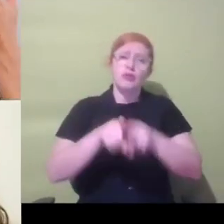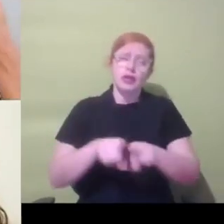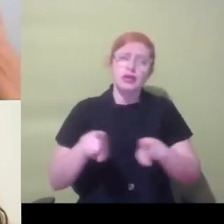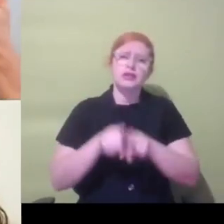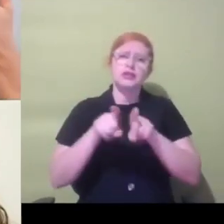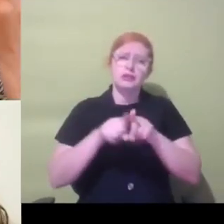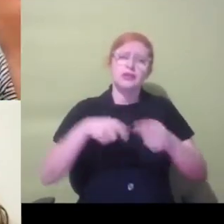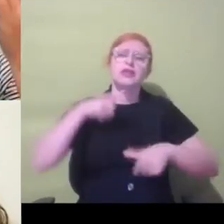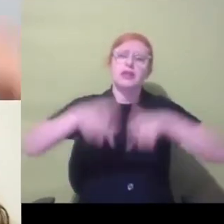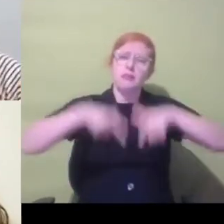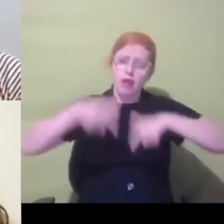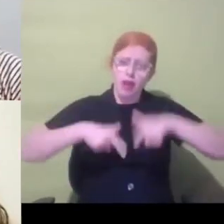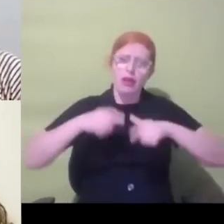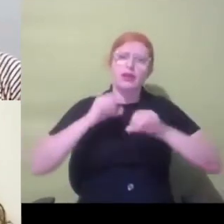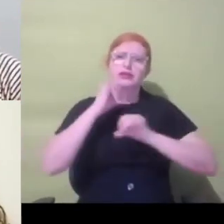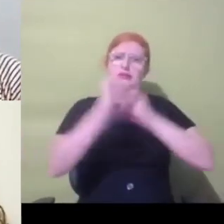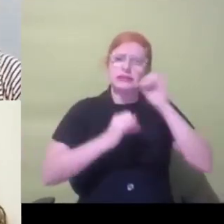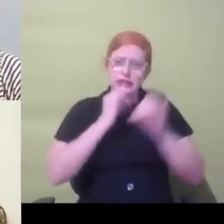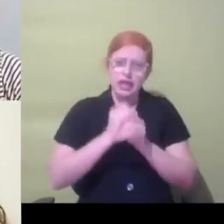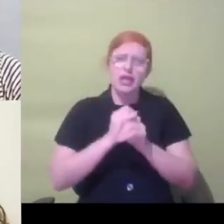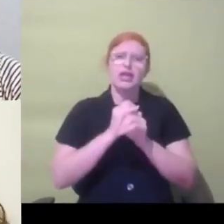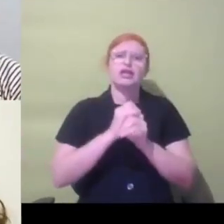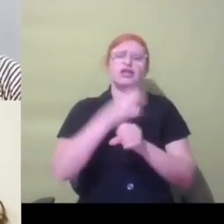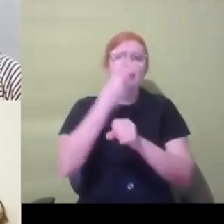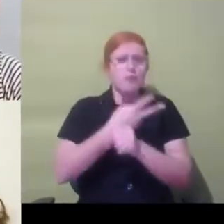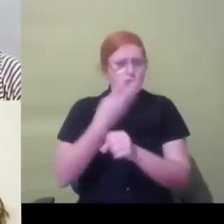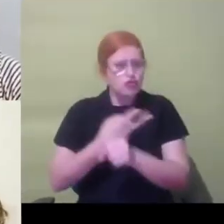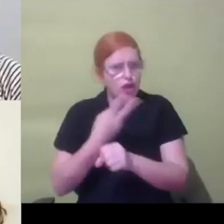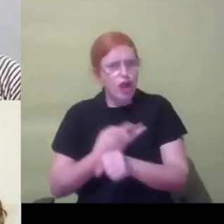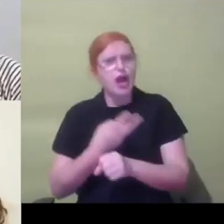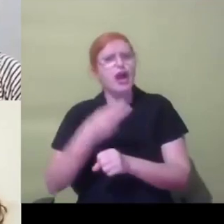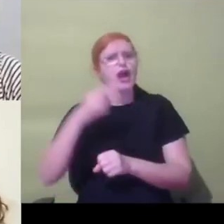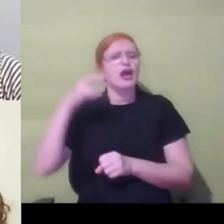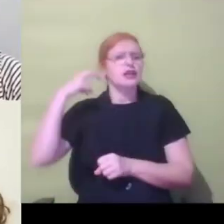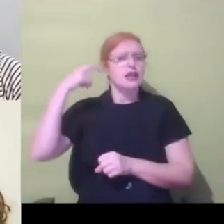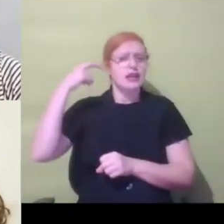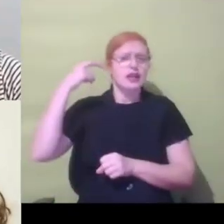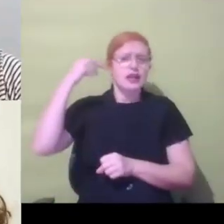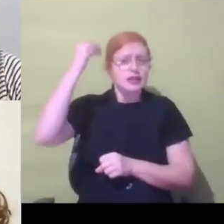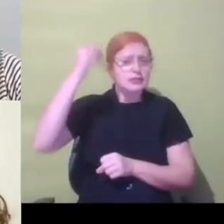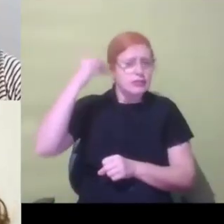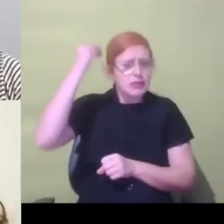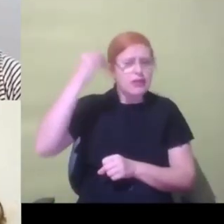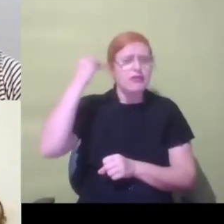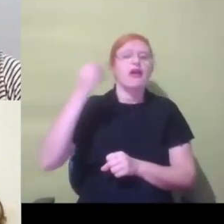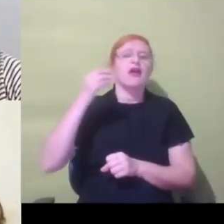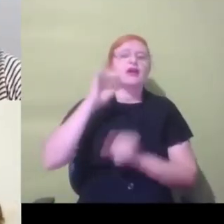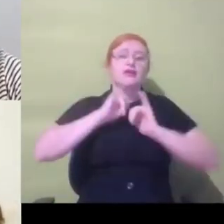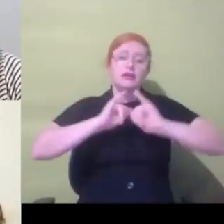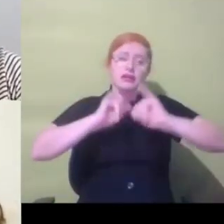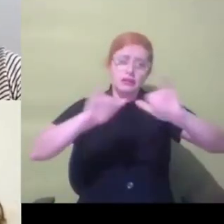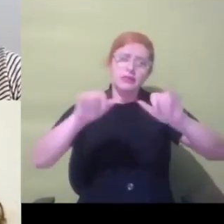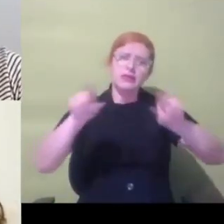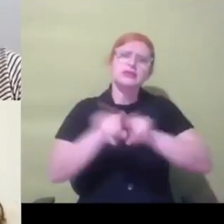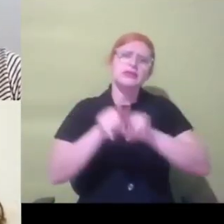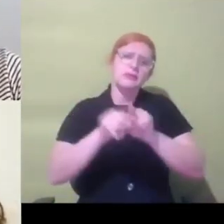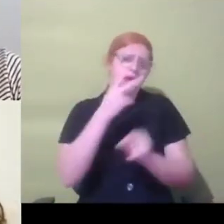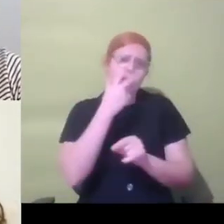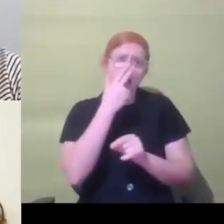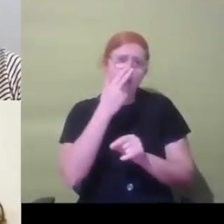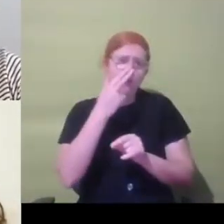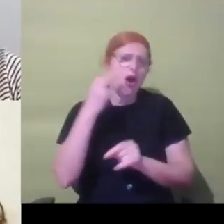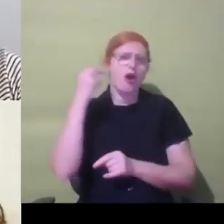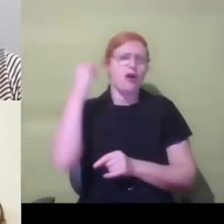sabe? Entender, explorar, experimentar e acompanhar um pouco parte disso, né? Um é. pouco parte dessas